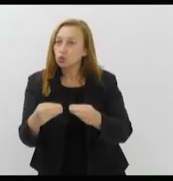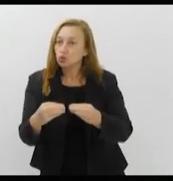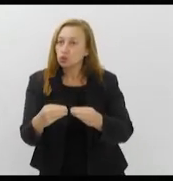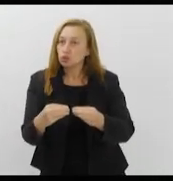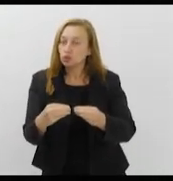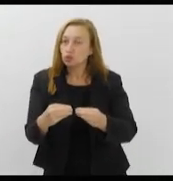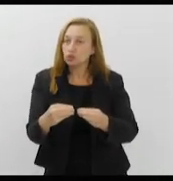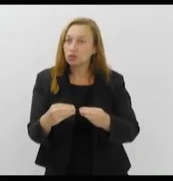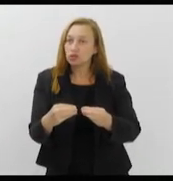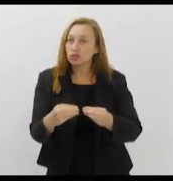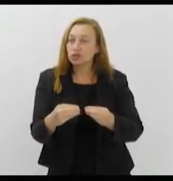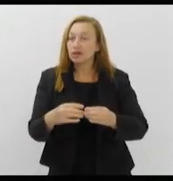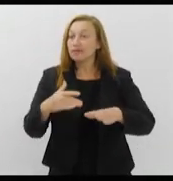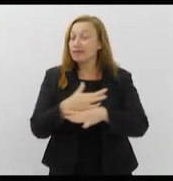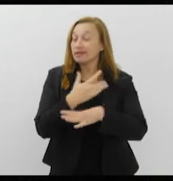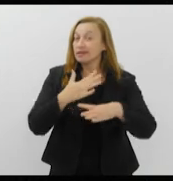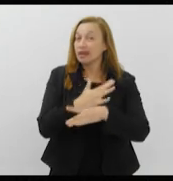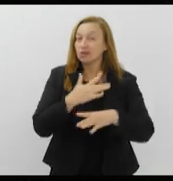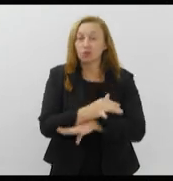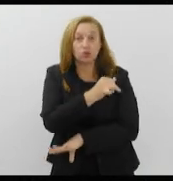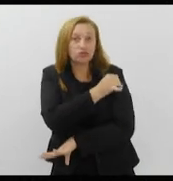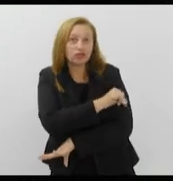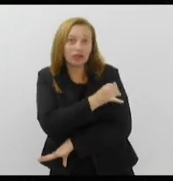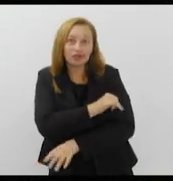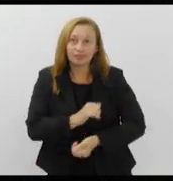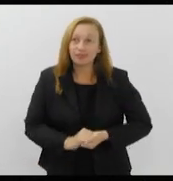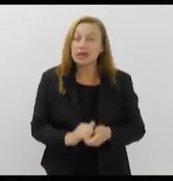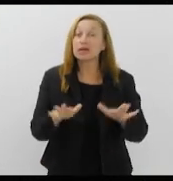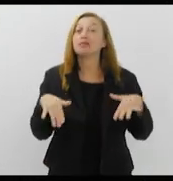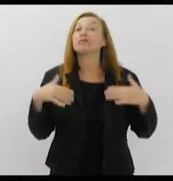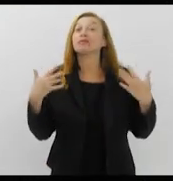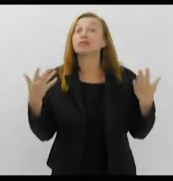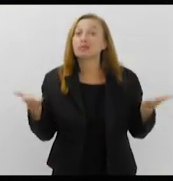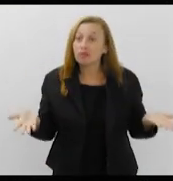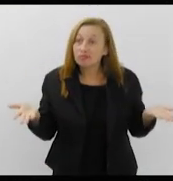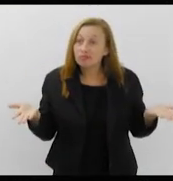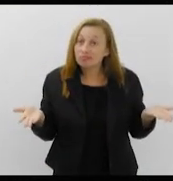esses campos na cidade do Rio de Janeiro. Então,